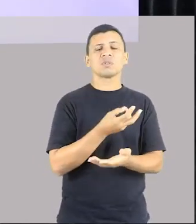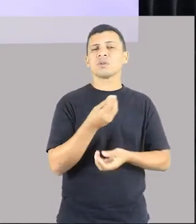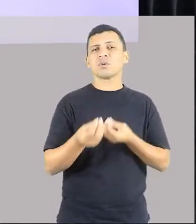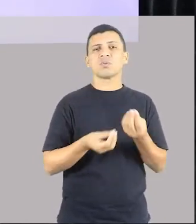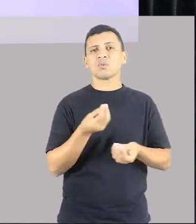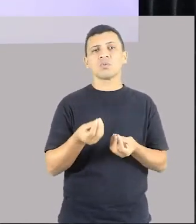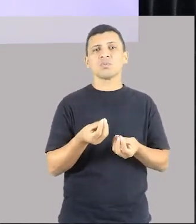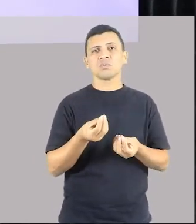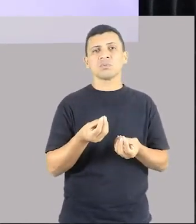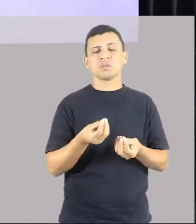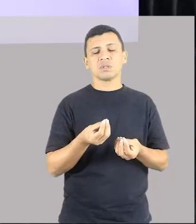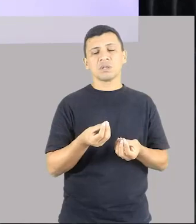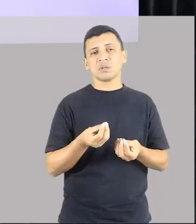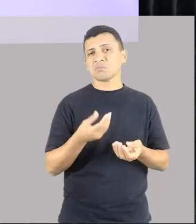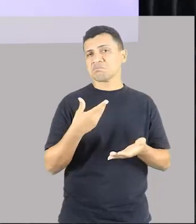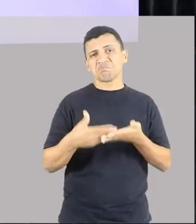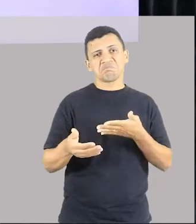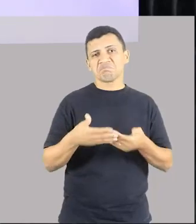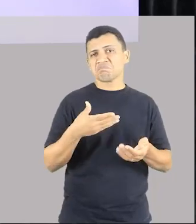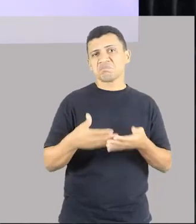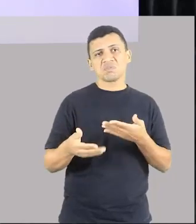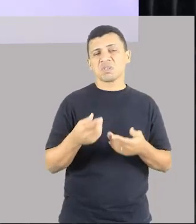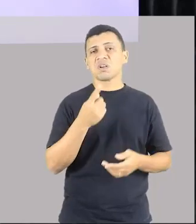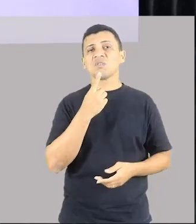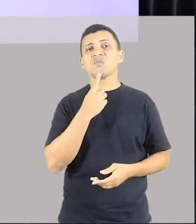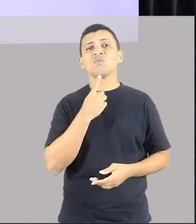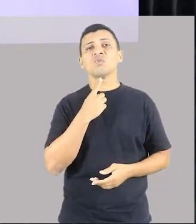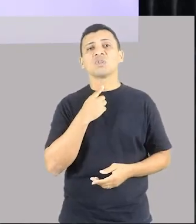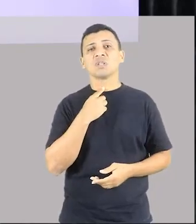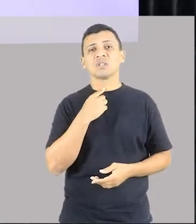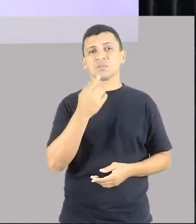fazer eficaz, independentemente da vontade do